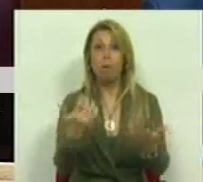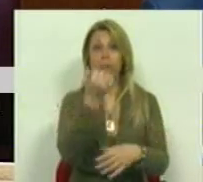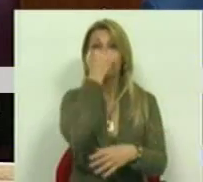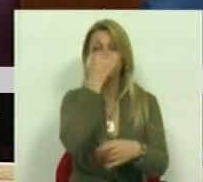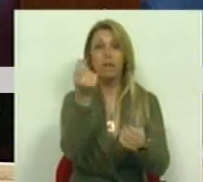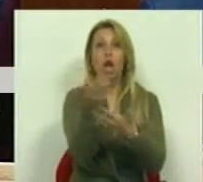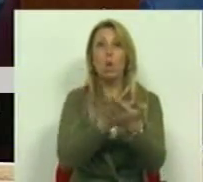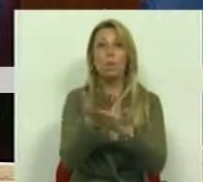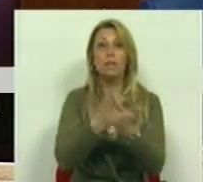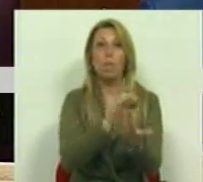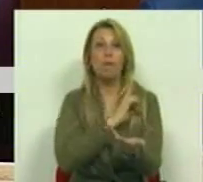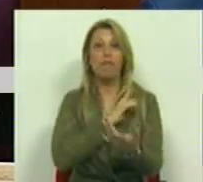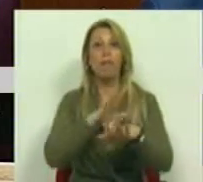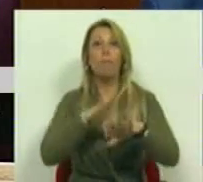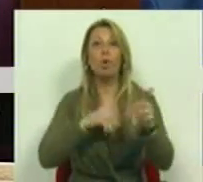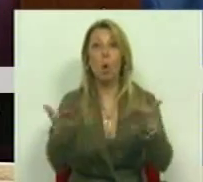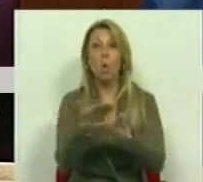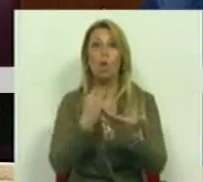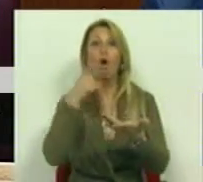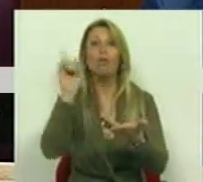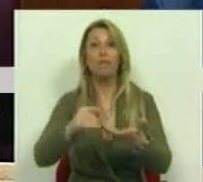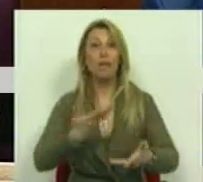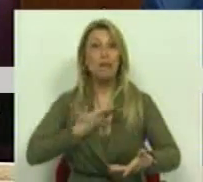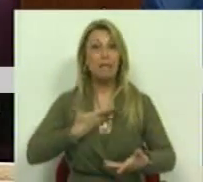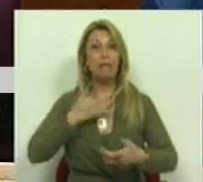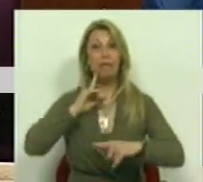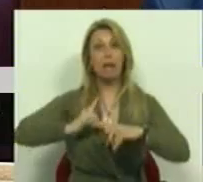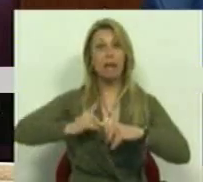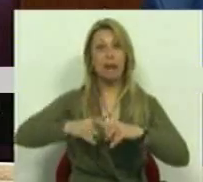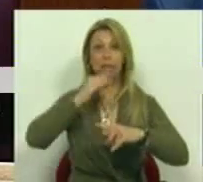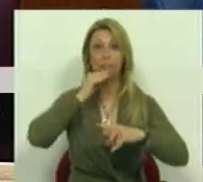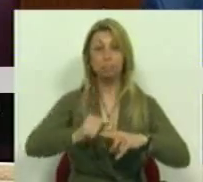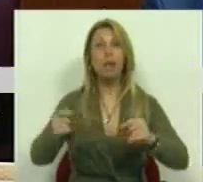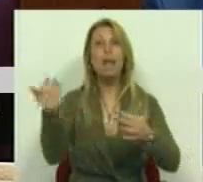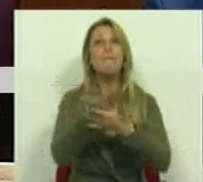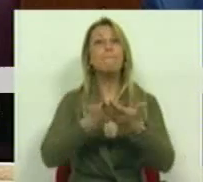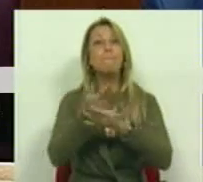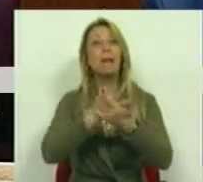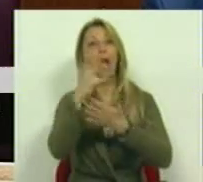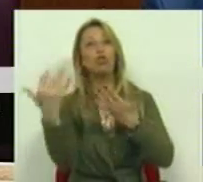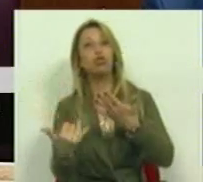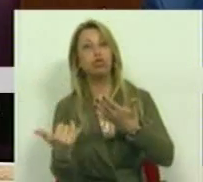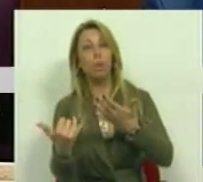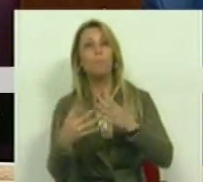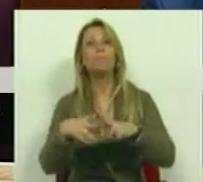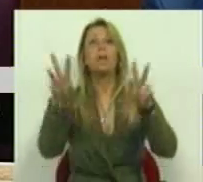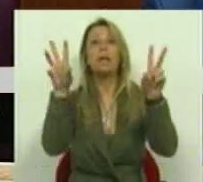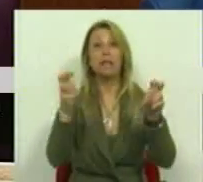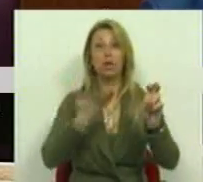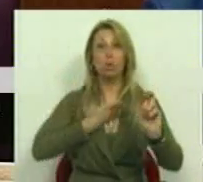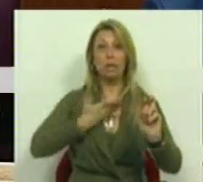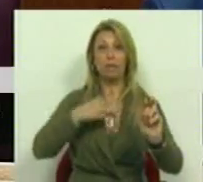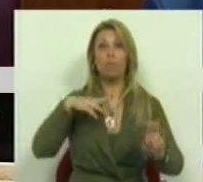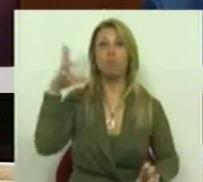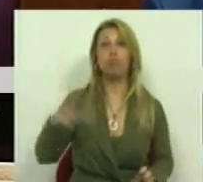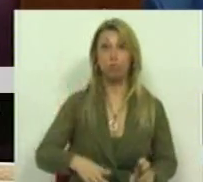na renegociação da dívida da Grécia, em mercado secundário, os títulos da dívida portuguesa a 10